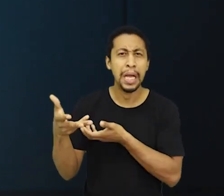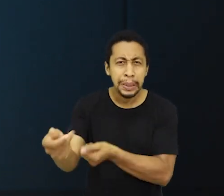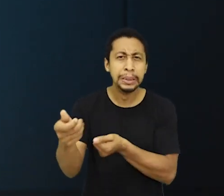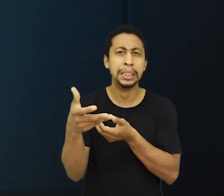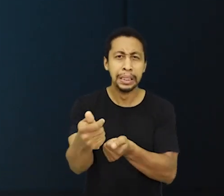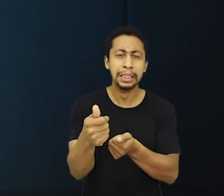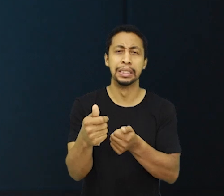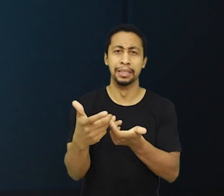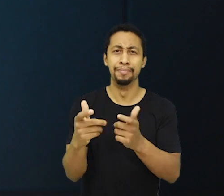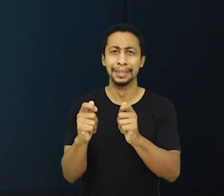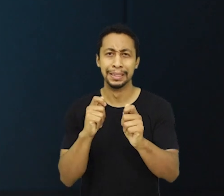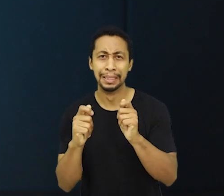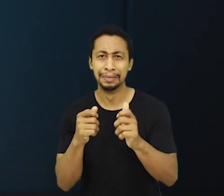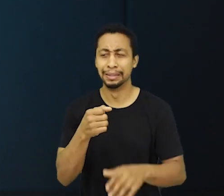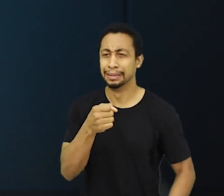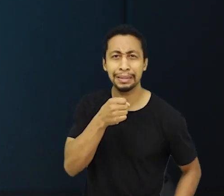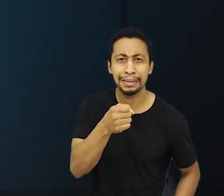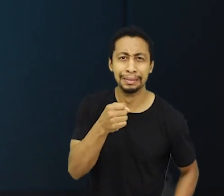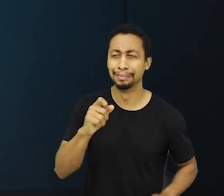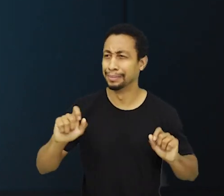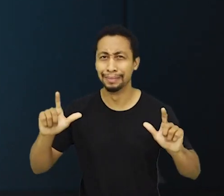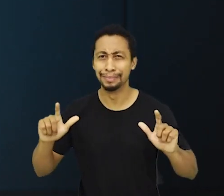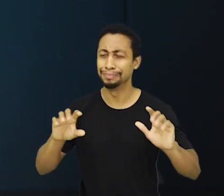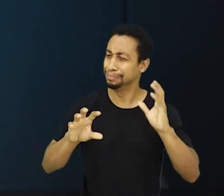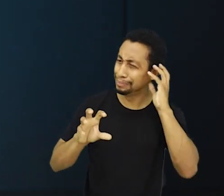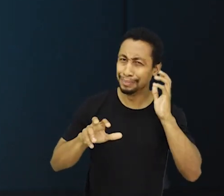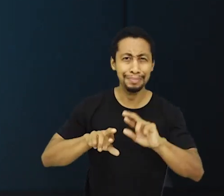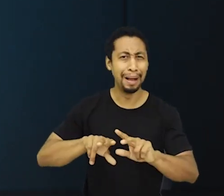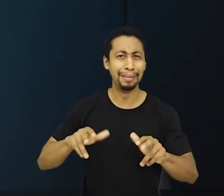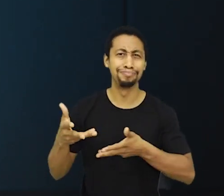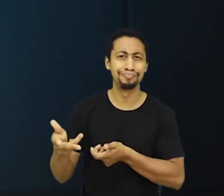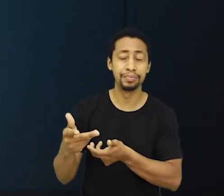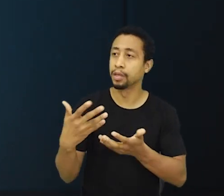etc., porque eu achei, e nisso eu fui muito feliz,